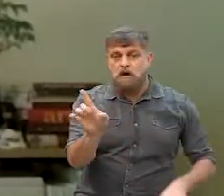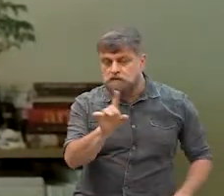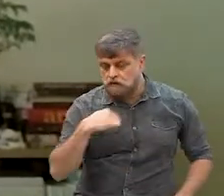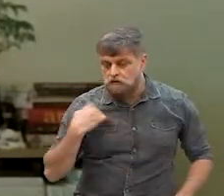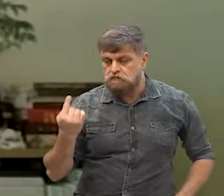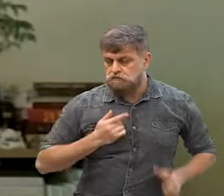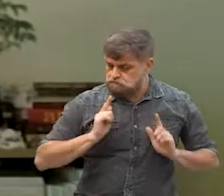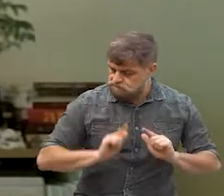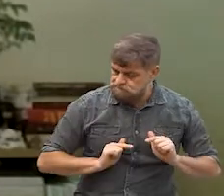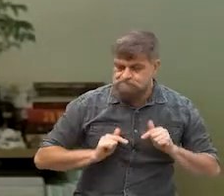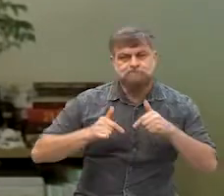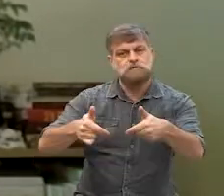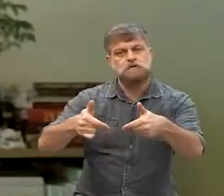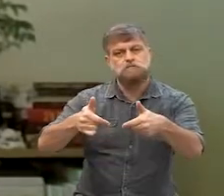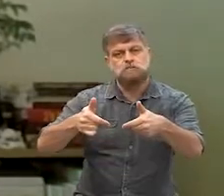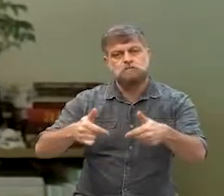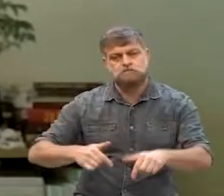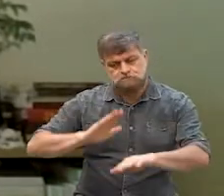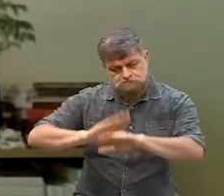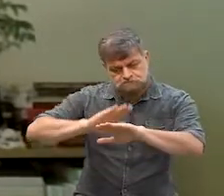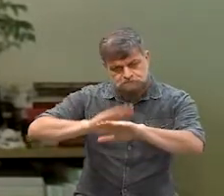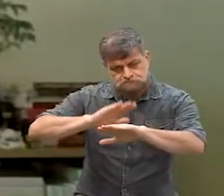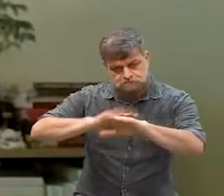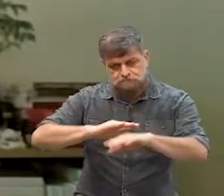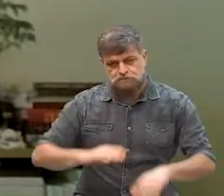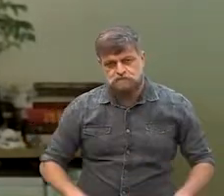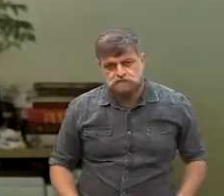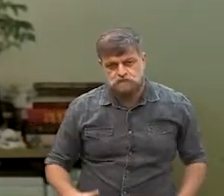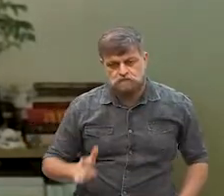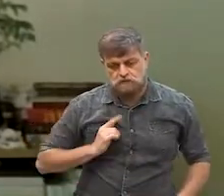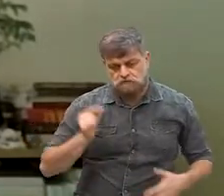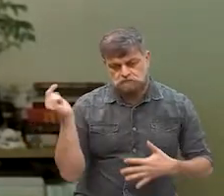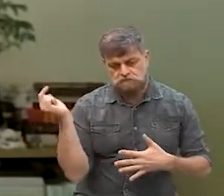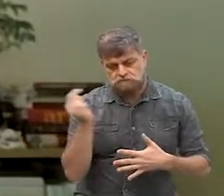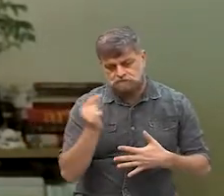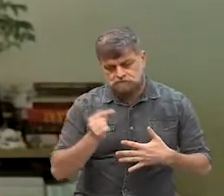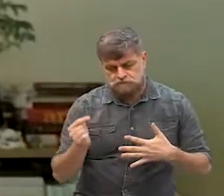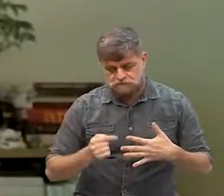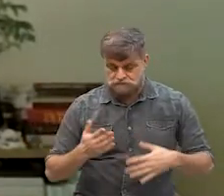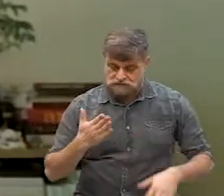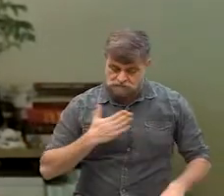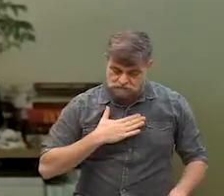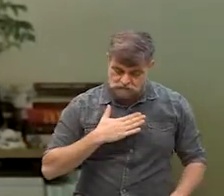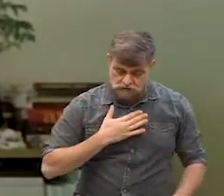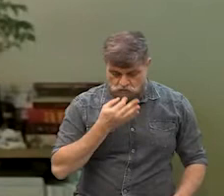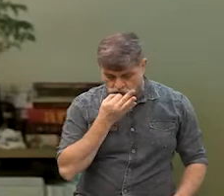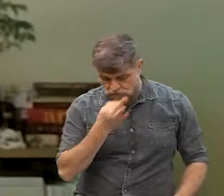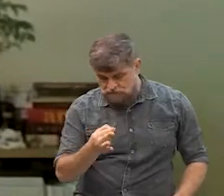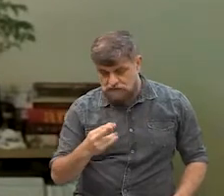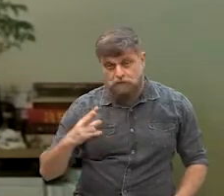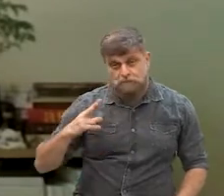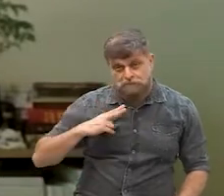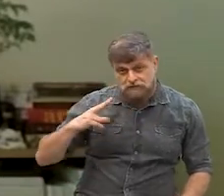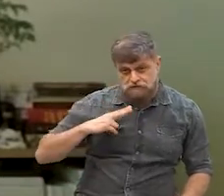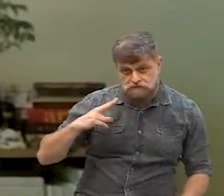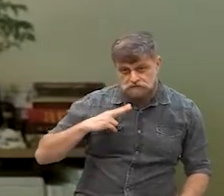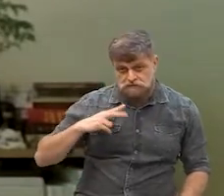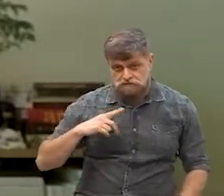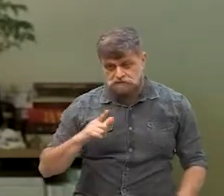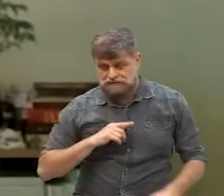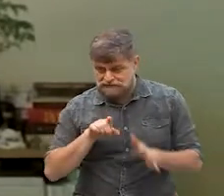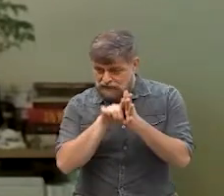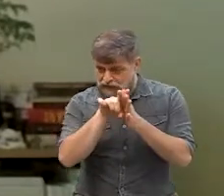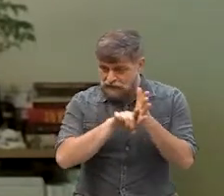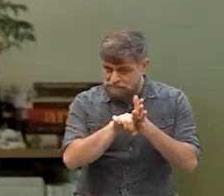agentes ativos, né? Então, são essas... para mim, particularmente, diante da pesquisa